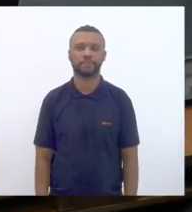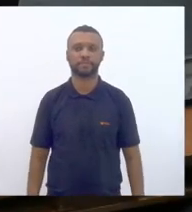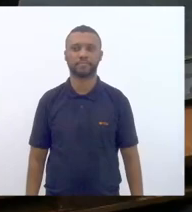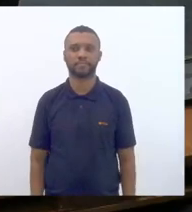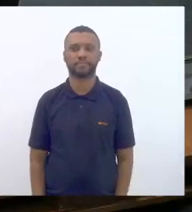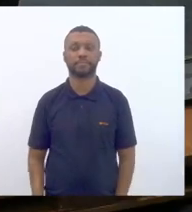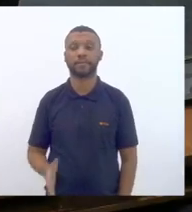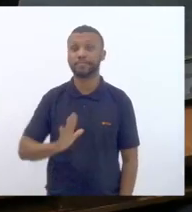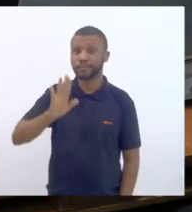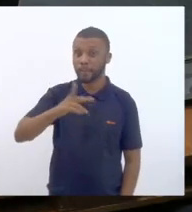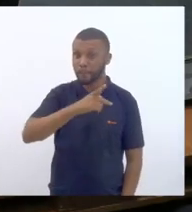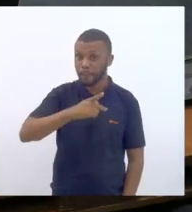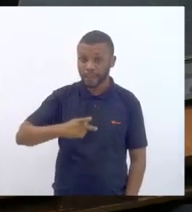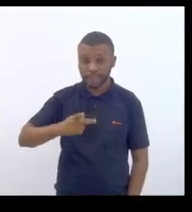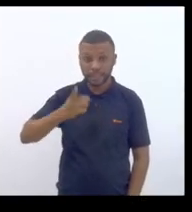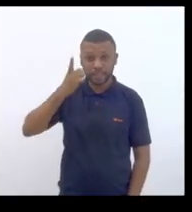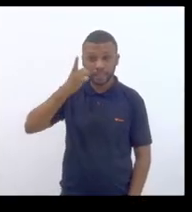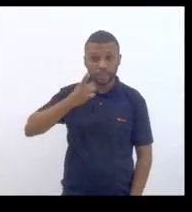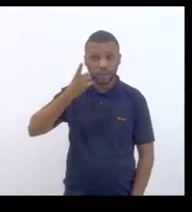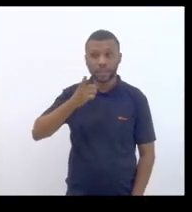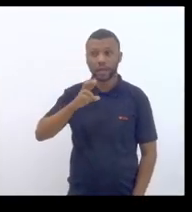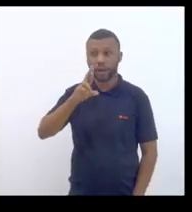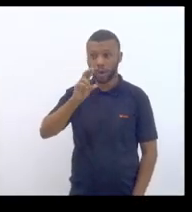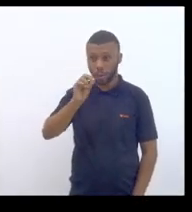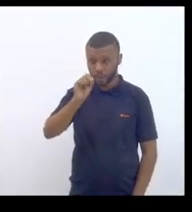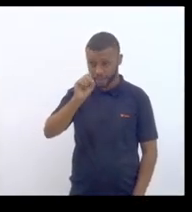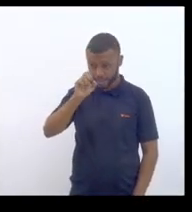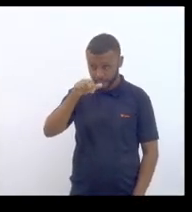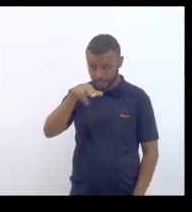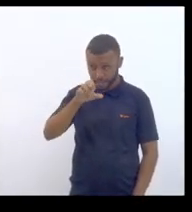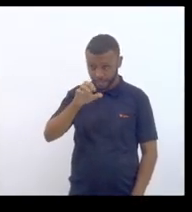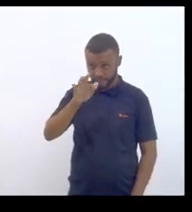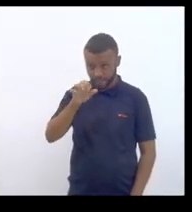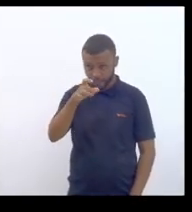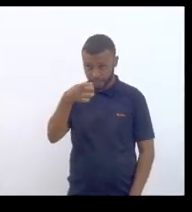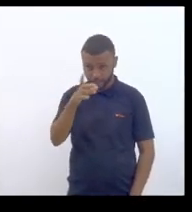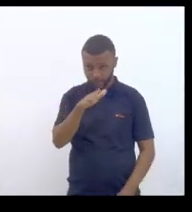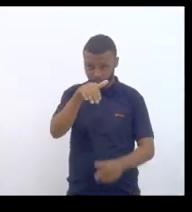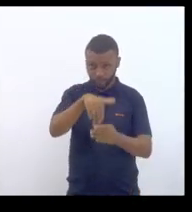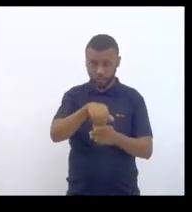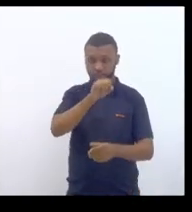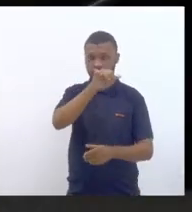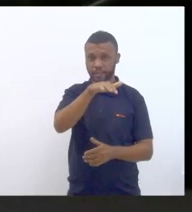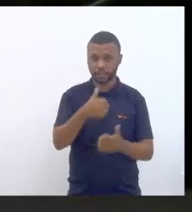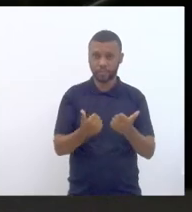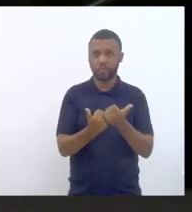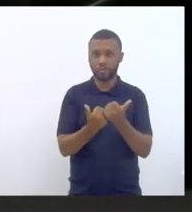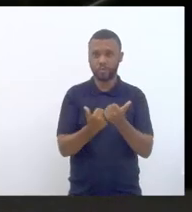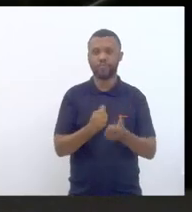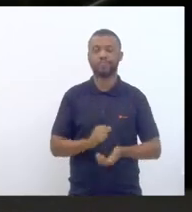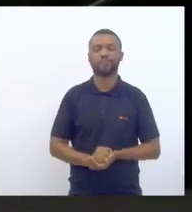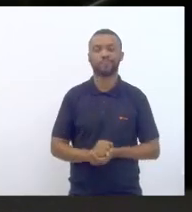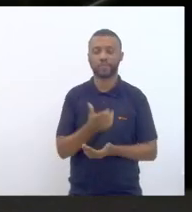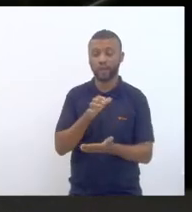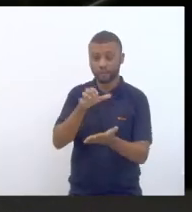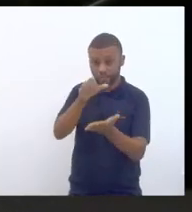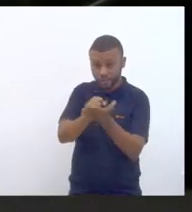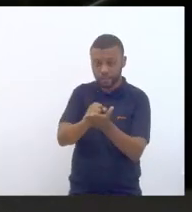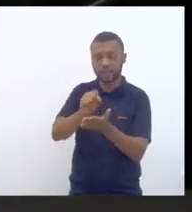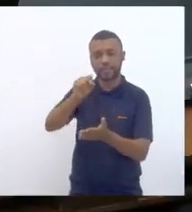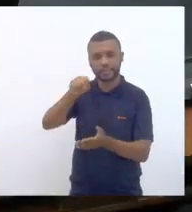Senhor presidente, deputada Rosane Félix, também gostaria de registrar meu voto. Voto sim. Rosane Félix teve voto consignado,